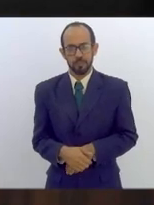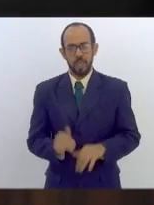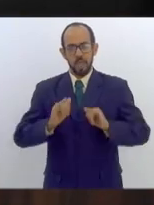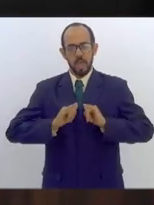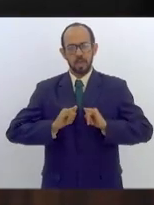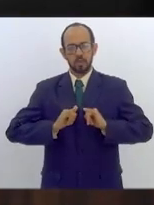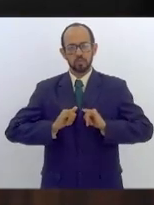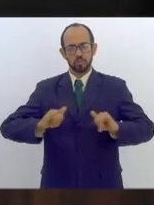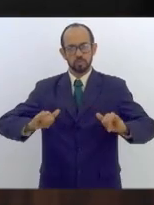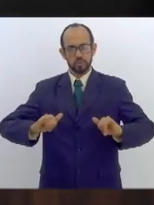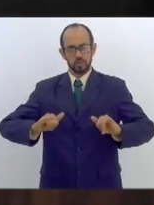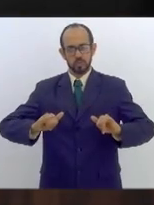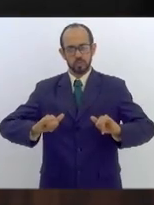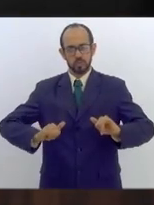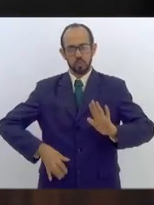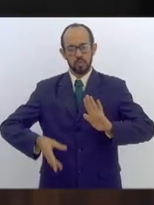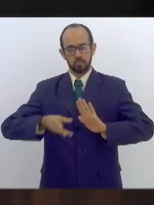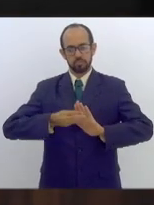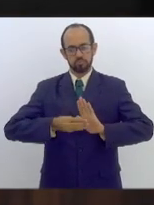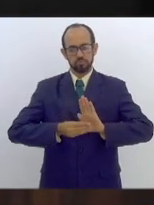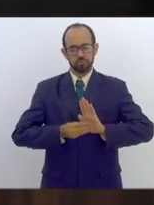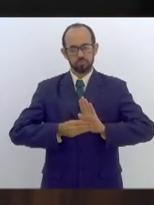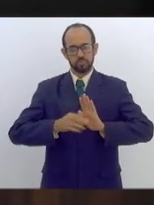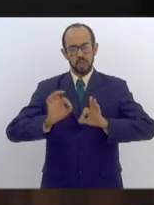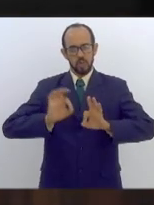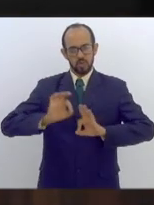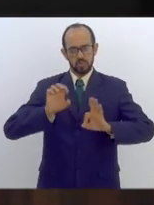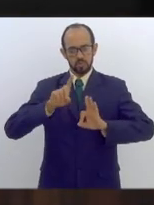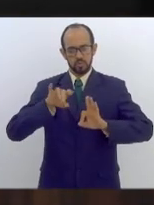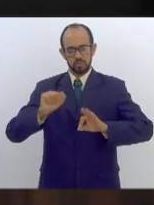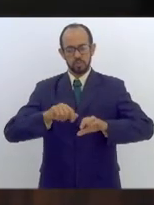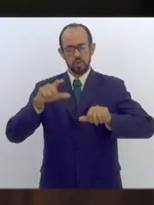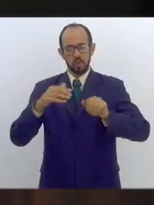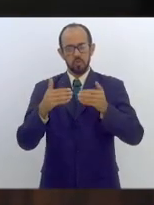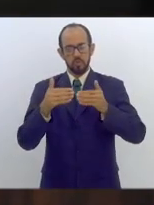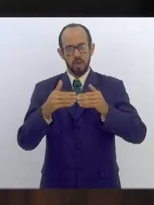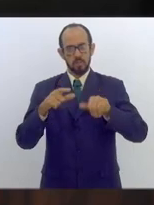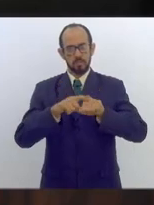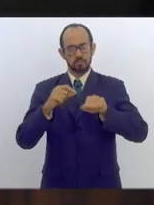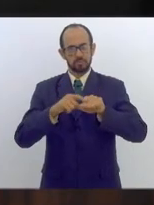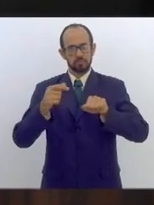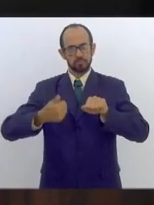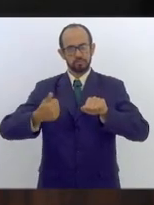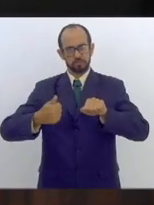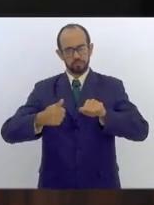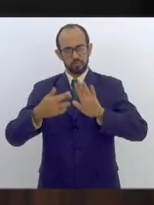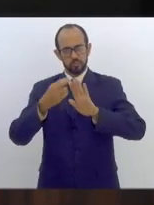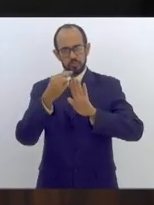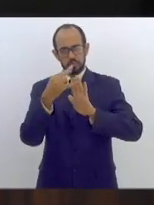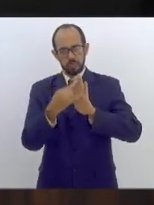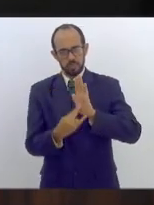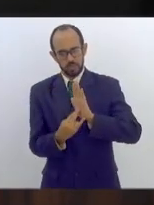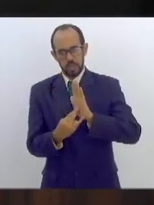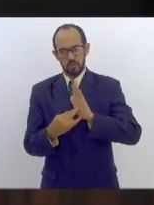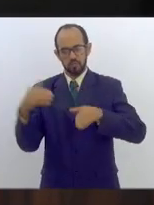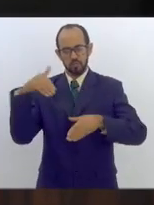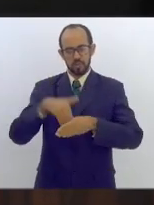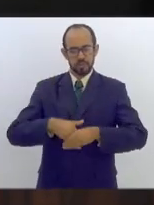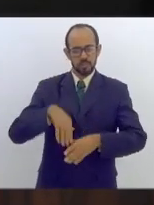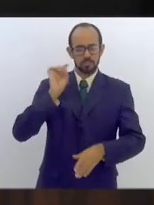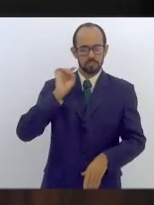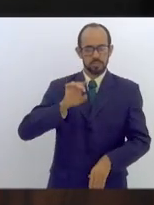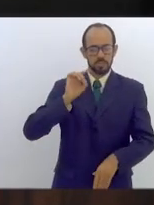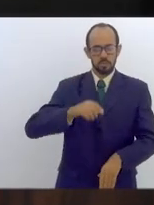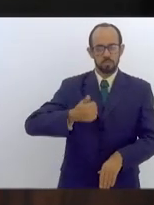Anuncio, incluindo na ordem do dia, de acordo com o inciso 1º do artigo 47 do Regimento Interno, em tramitação ordinária, em primeira